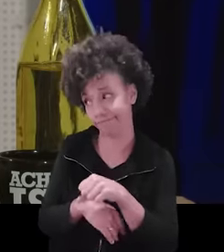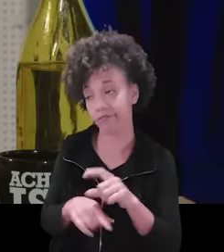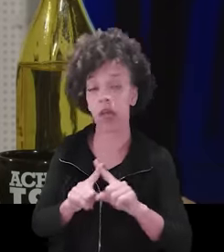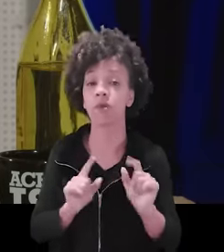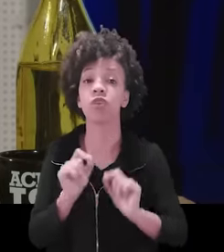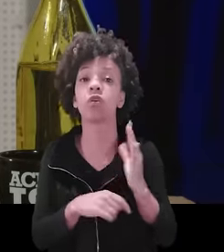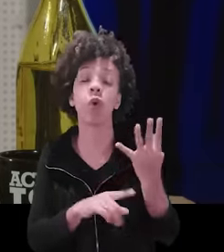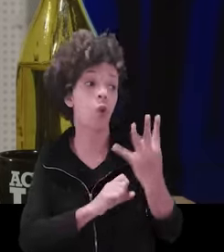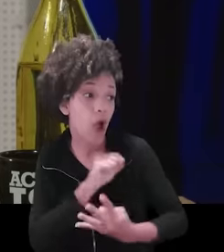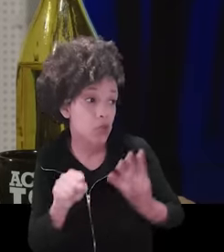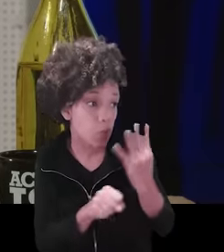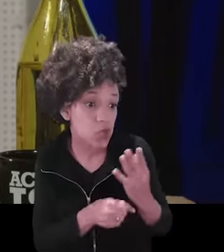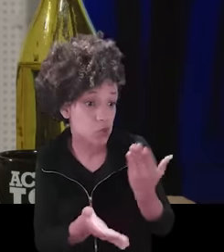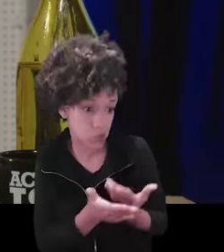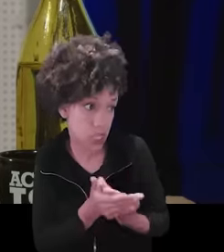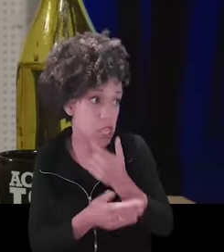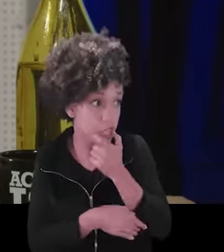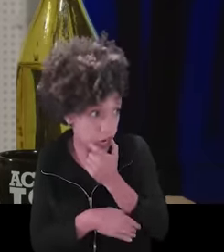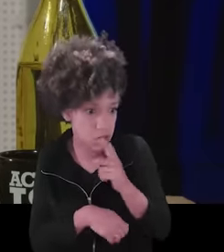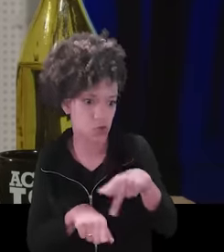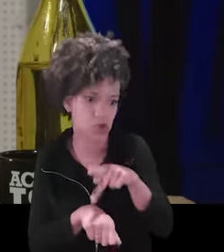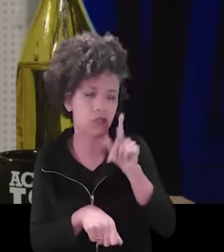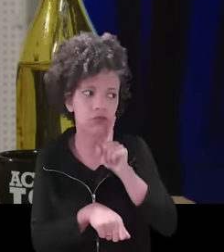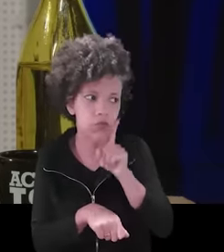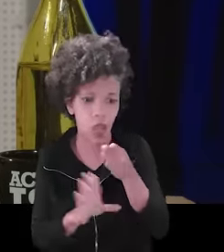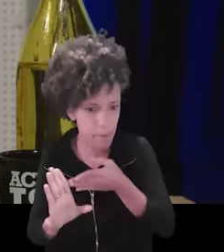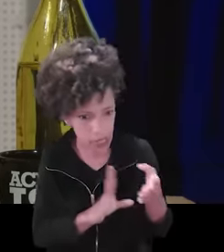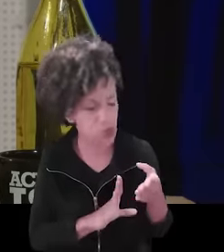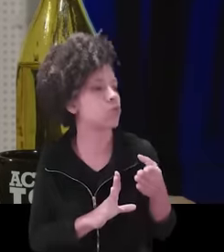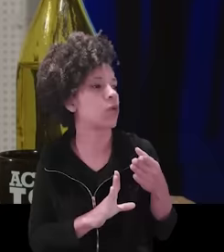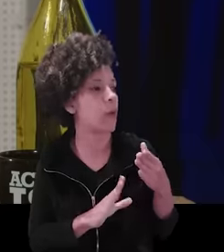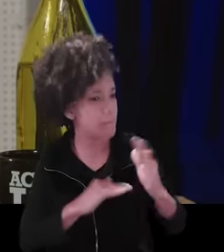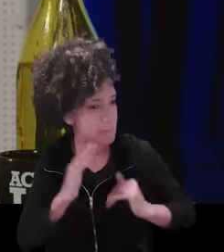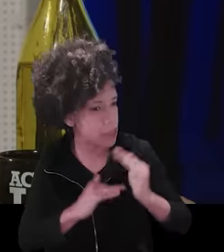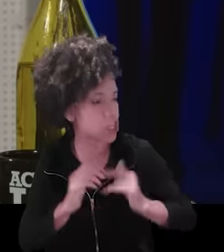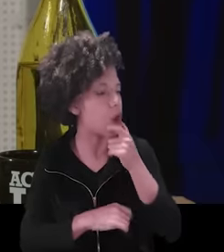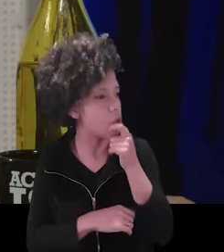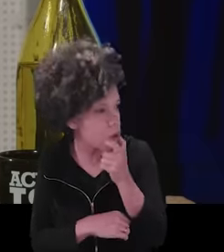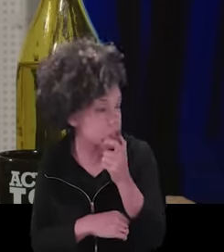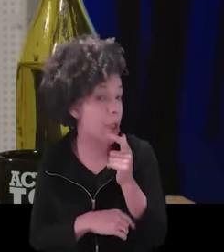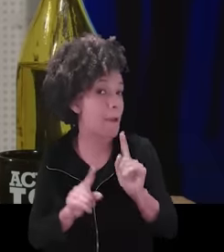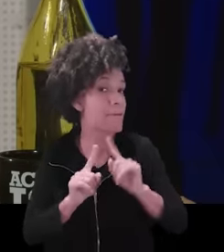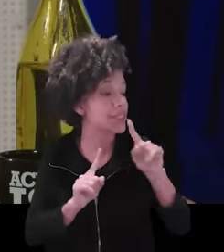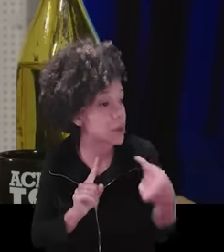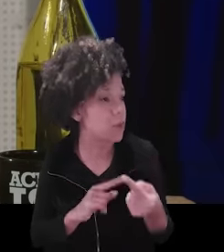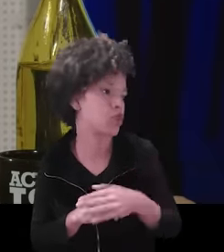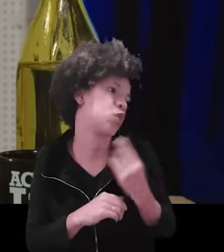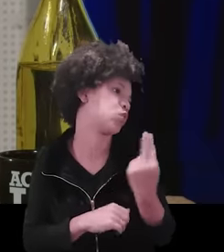por quatro anos você pode estudar inglês que os estados nos entende que quatro anos é o tempo a do que você tem para teu idioma